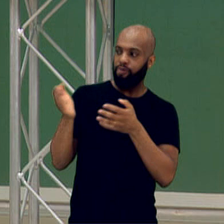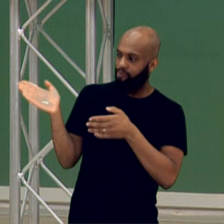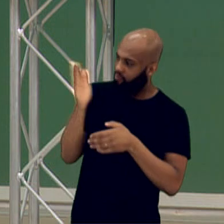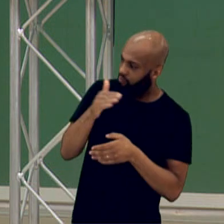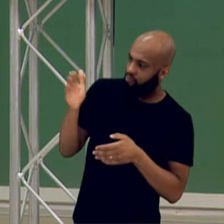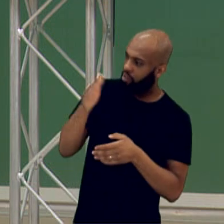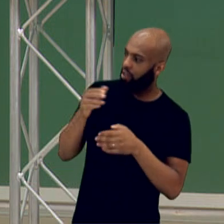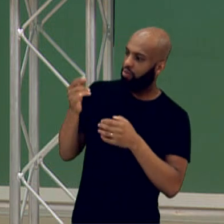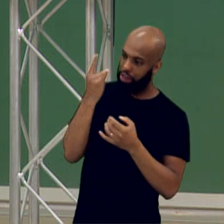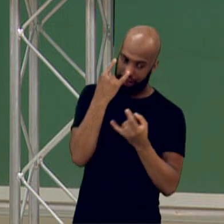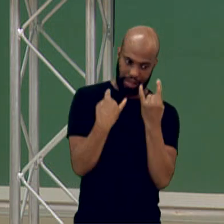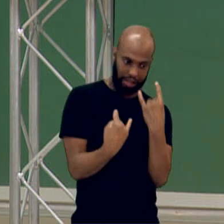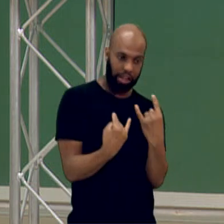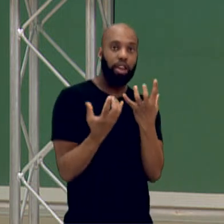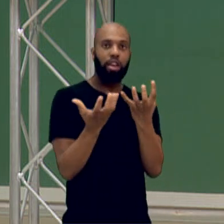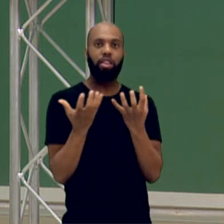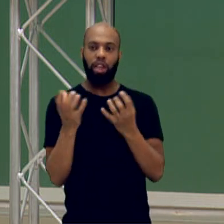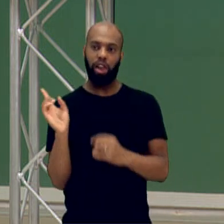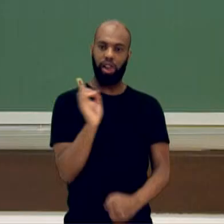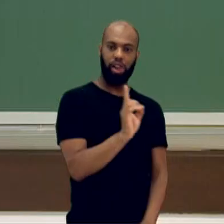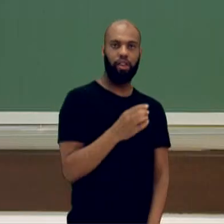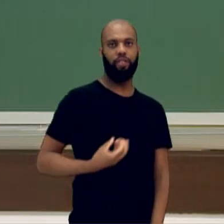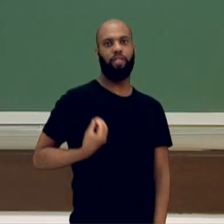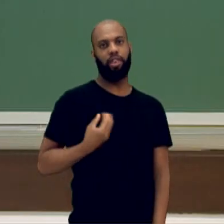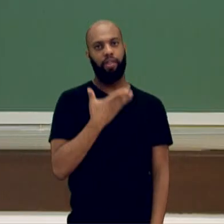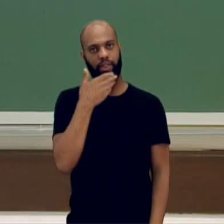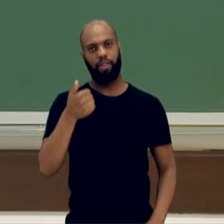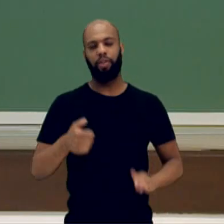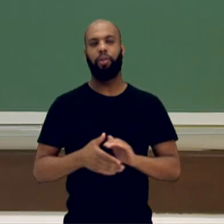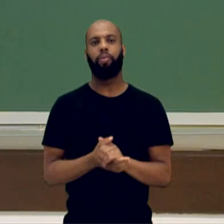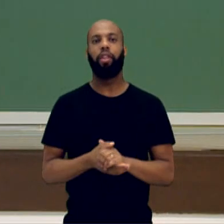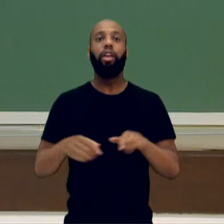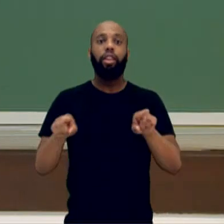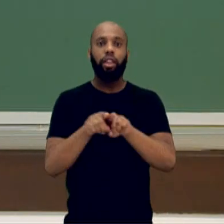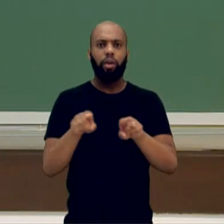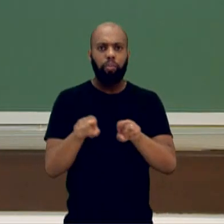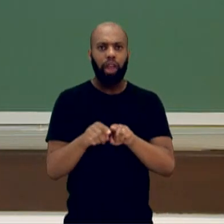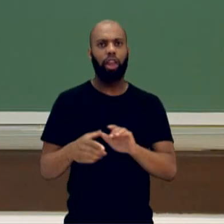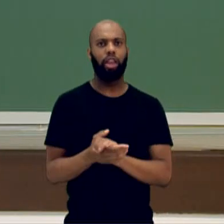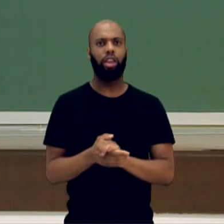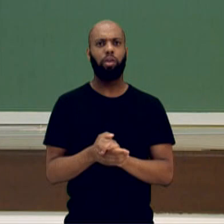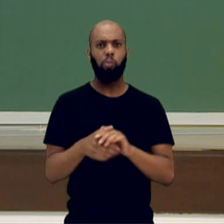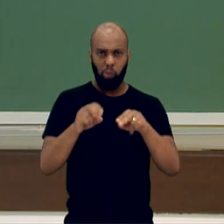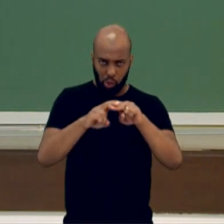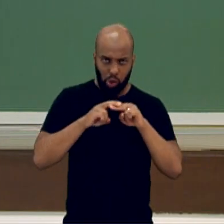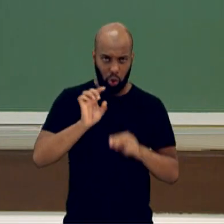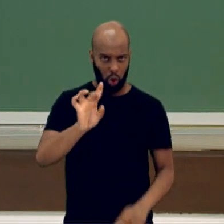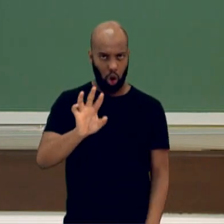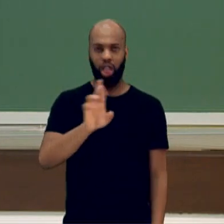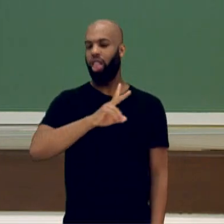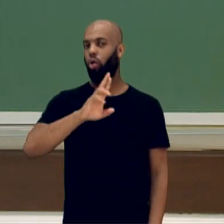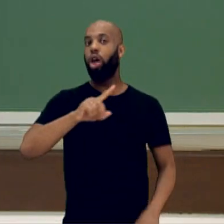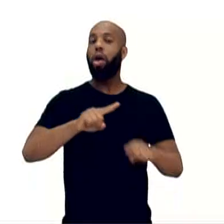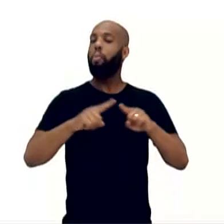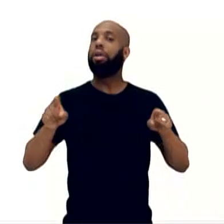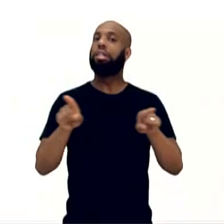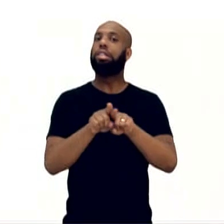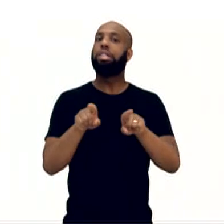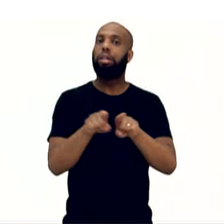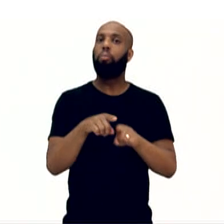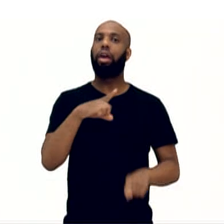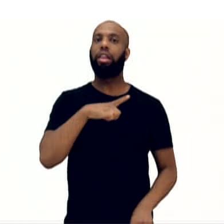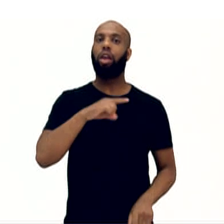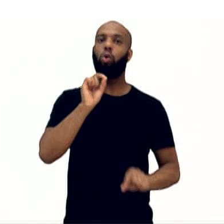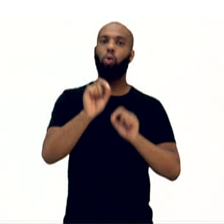e, consequentemente, melhores condições de vida, né? E também, não só por esse motivo, mas especialmente aqui,